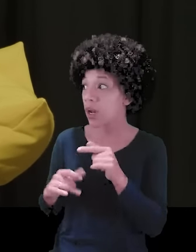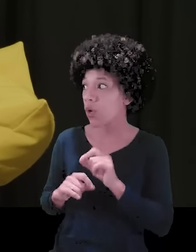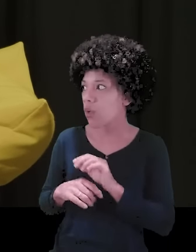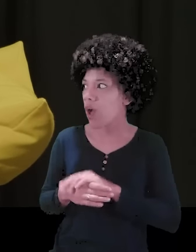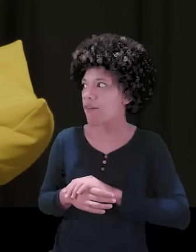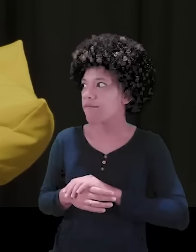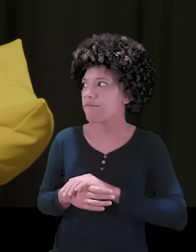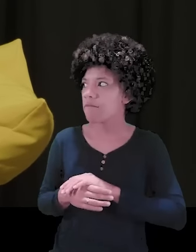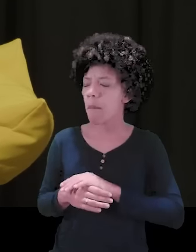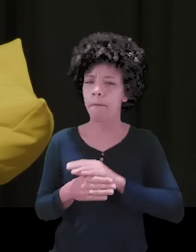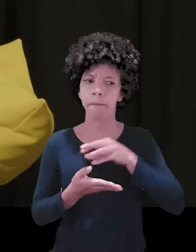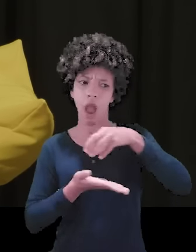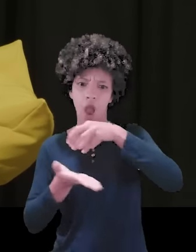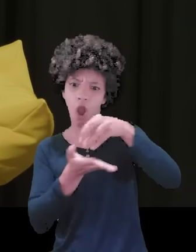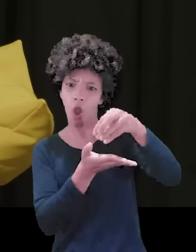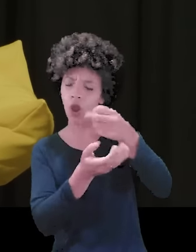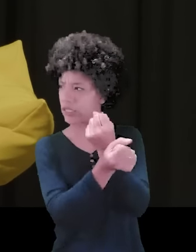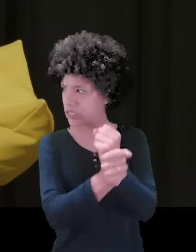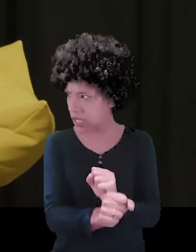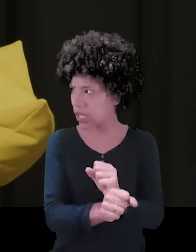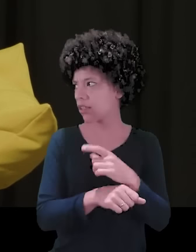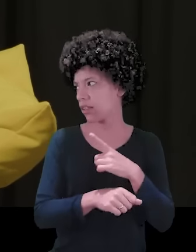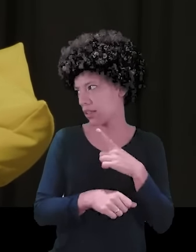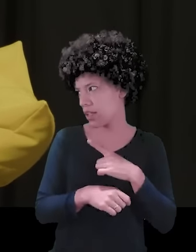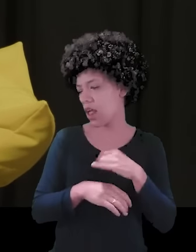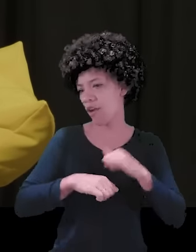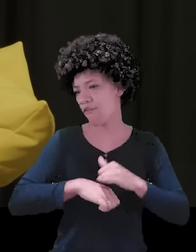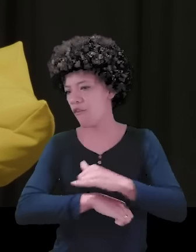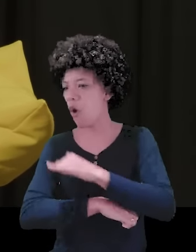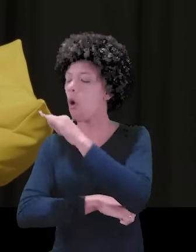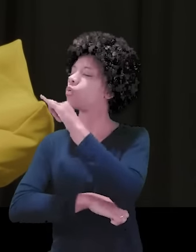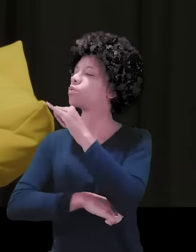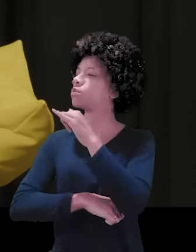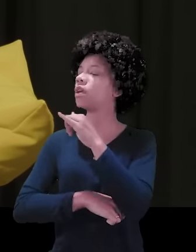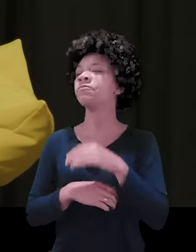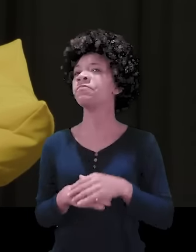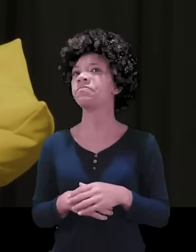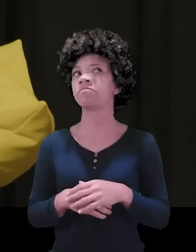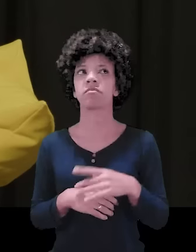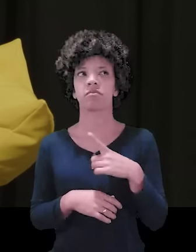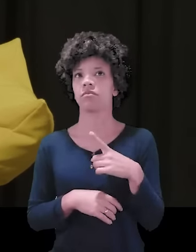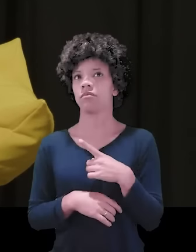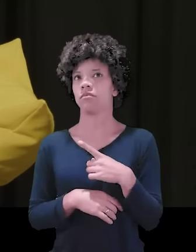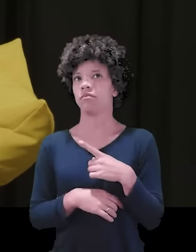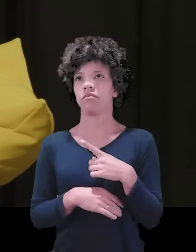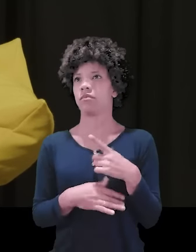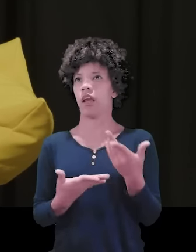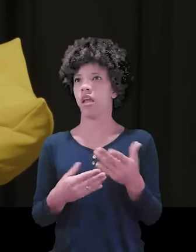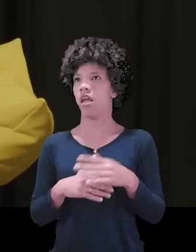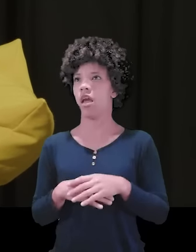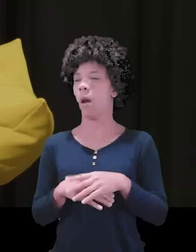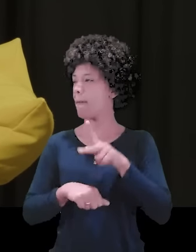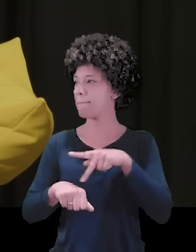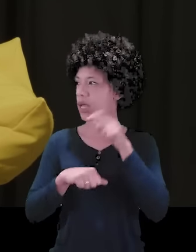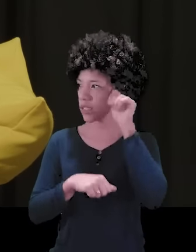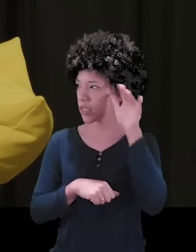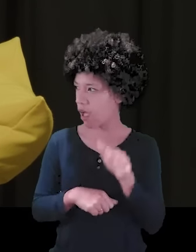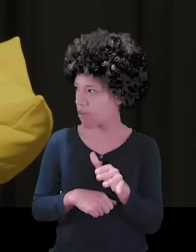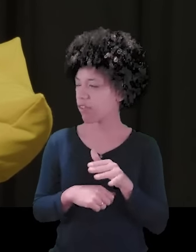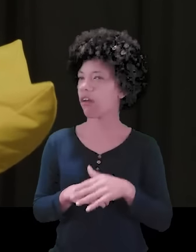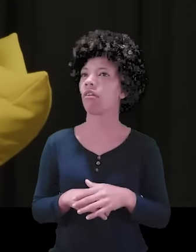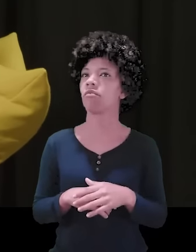contou uma rota de escravos existe que ela fazer a voos que ela pegava para que lado um país da